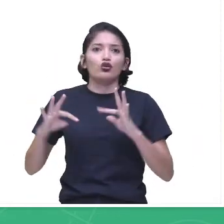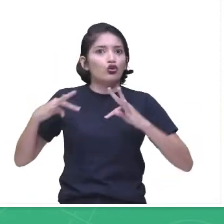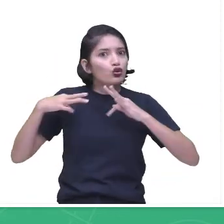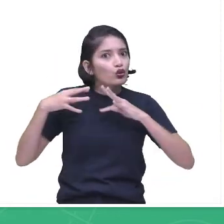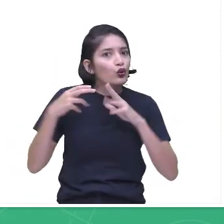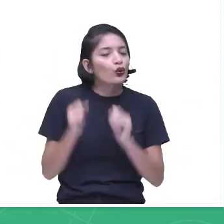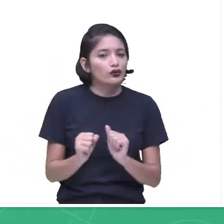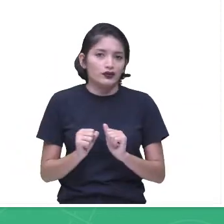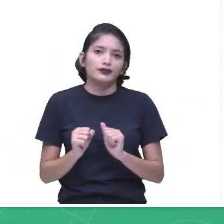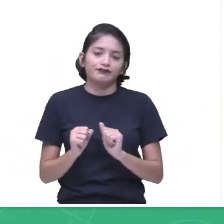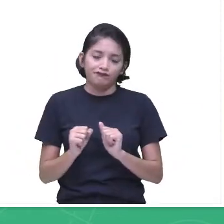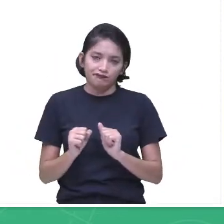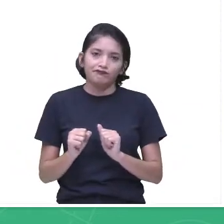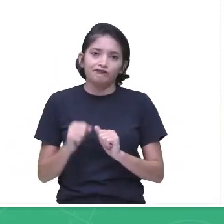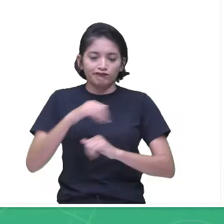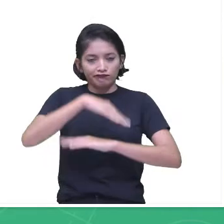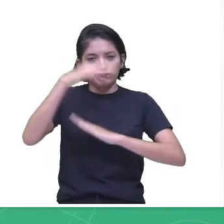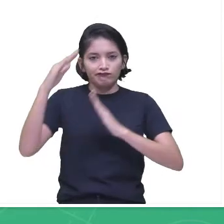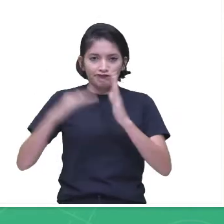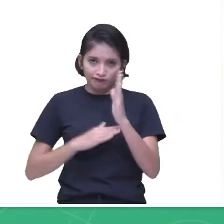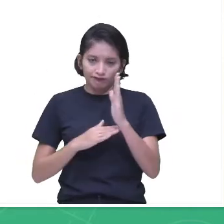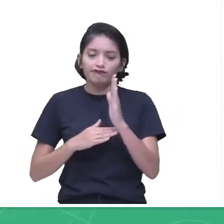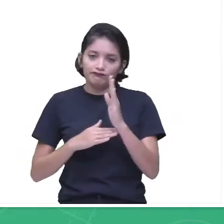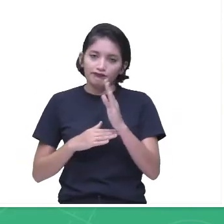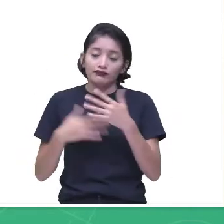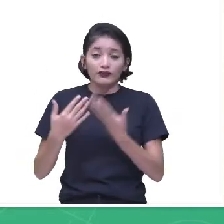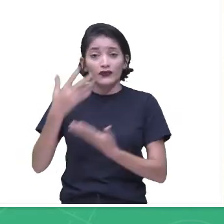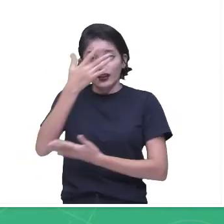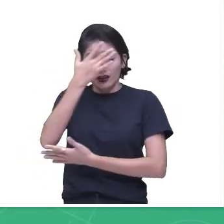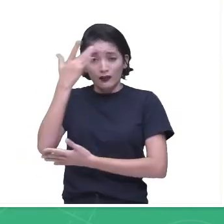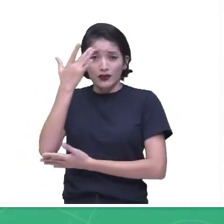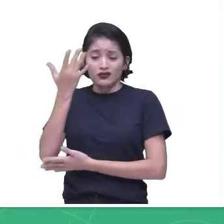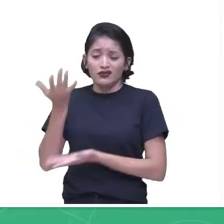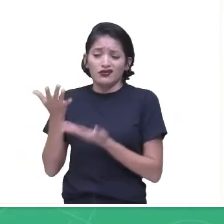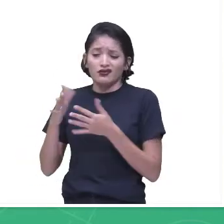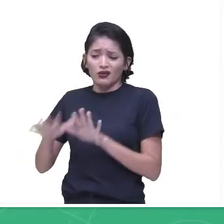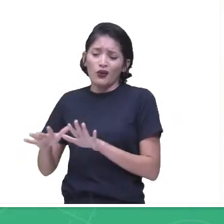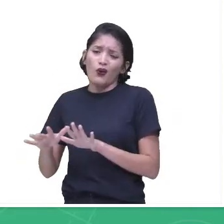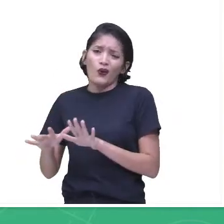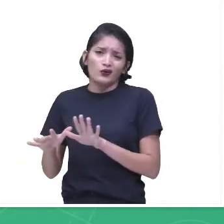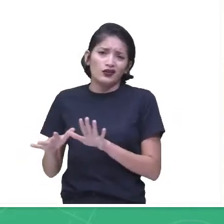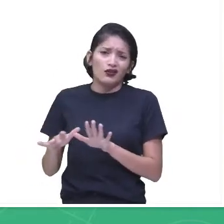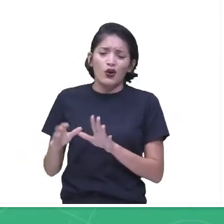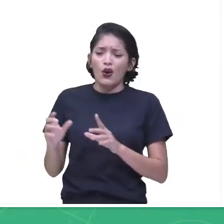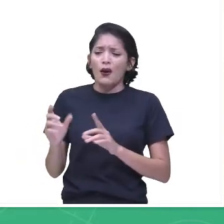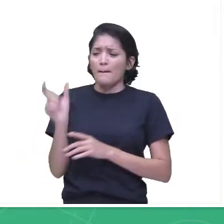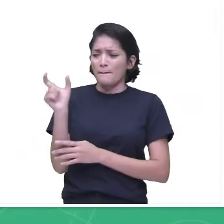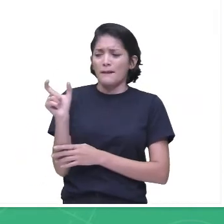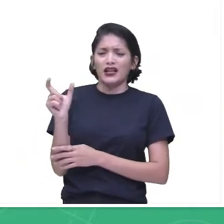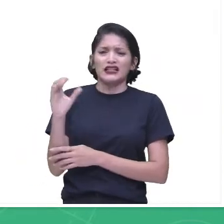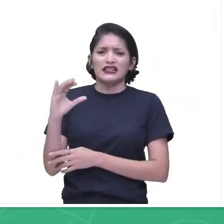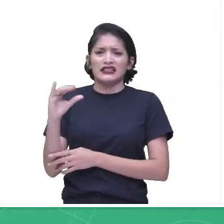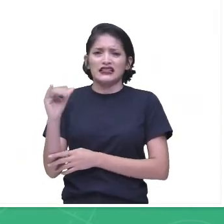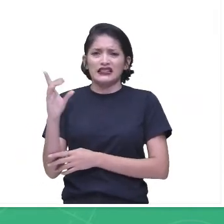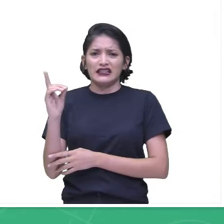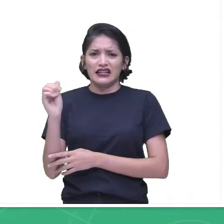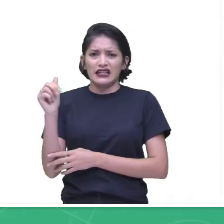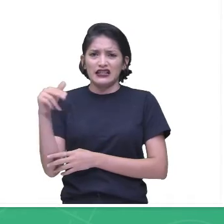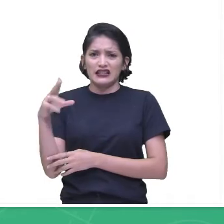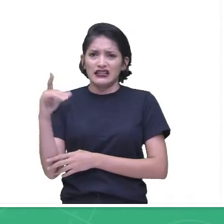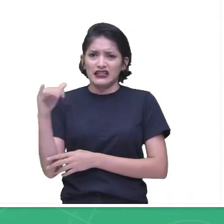até sou uma pessoa que não gosto muito desse termo cidadania plena, porque eu acho